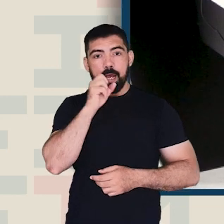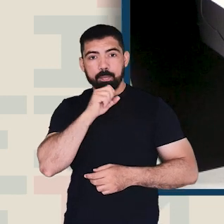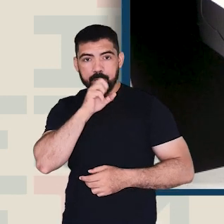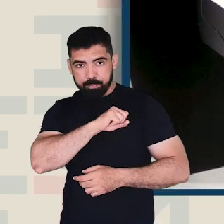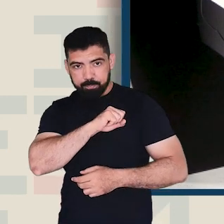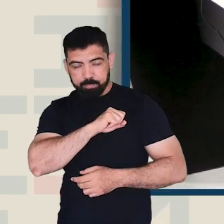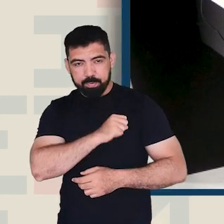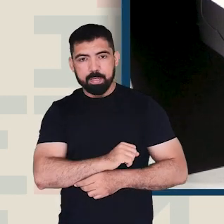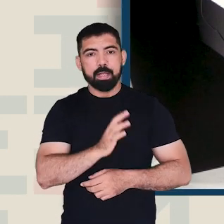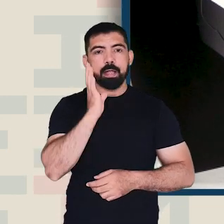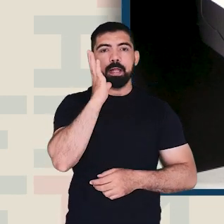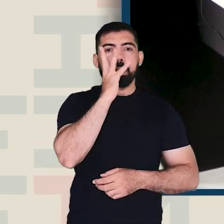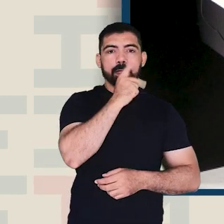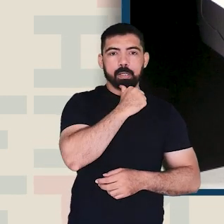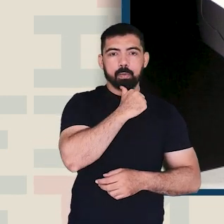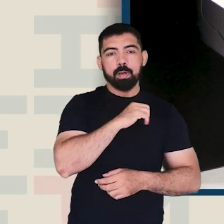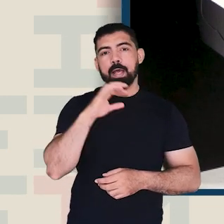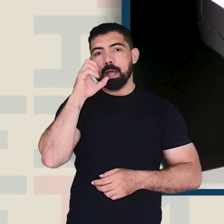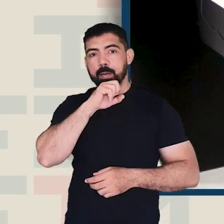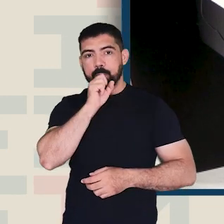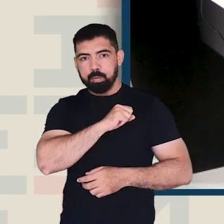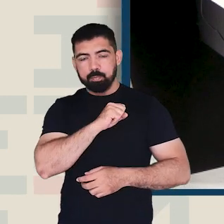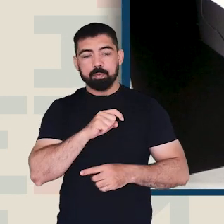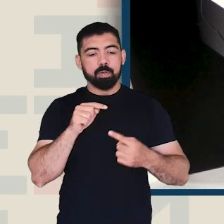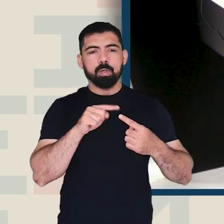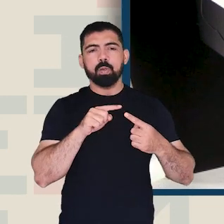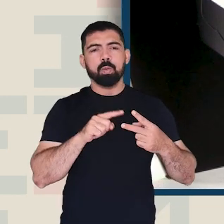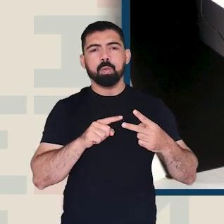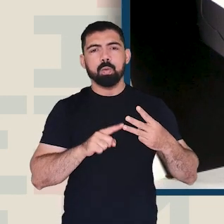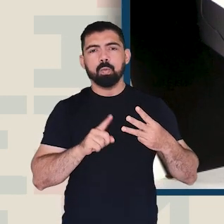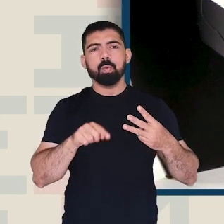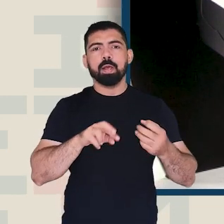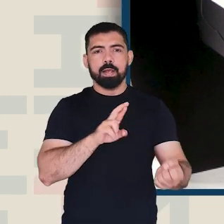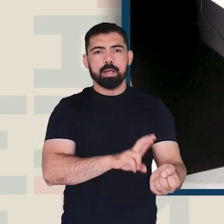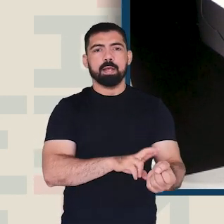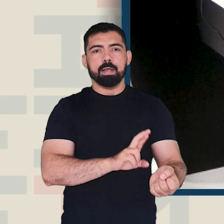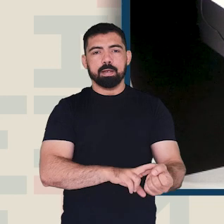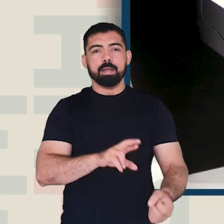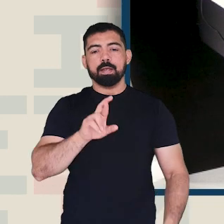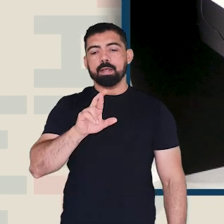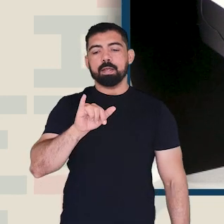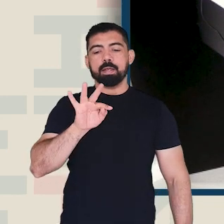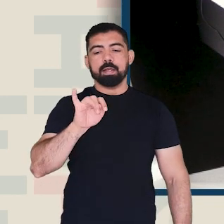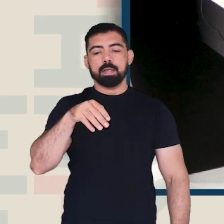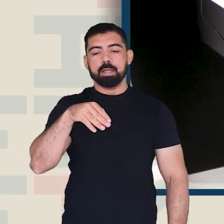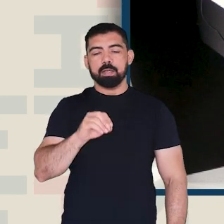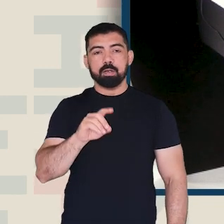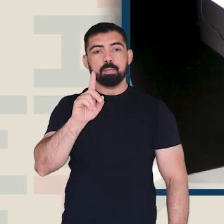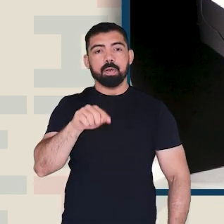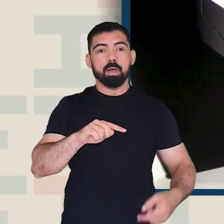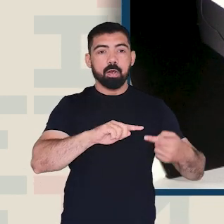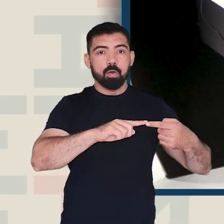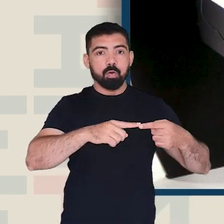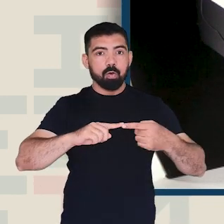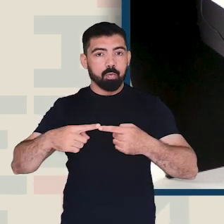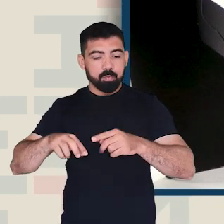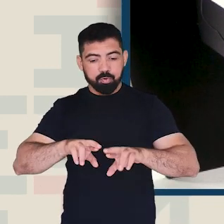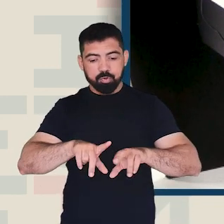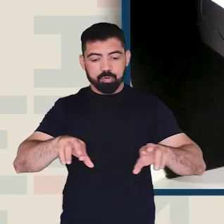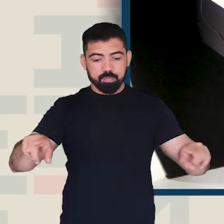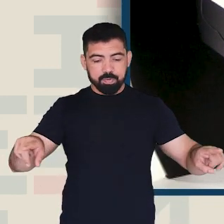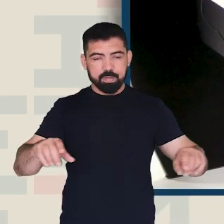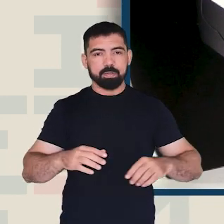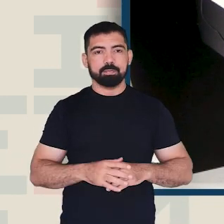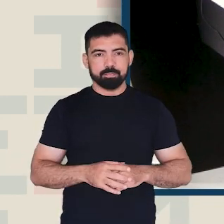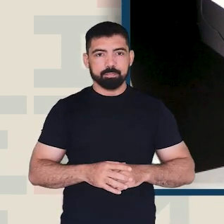Mesmo que eu repita, não são mais tempos. Isso é um ritmo. Ritmo. Combinação de diferentes durações. Um